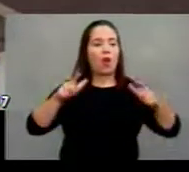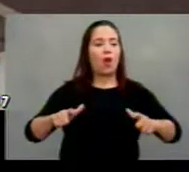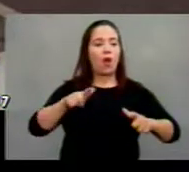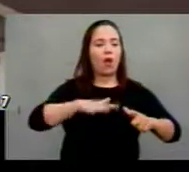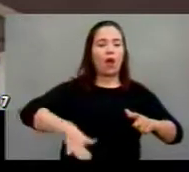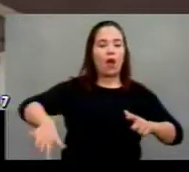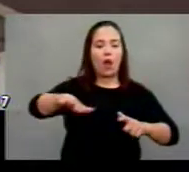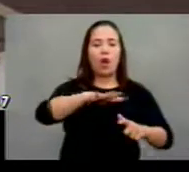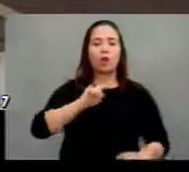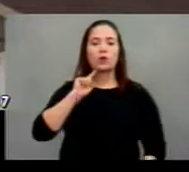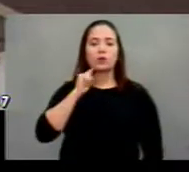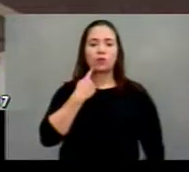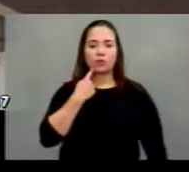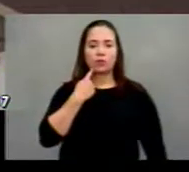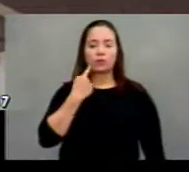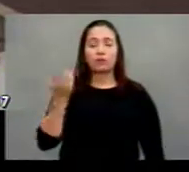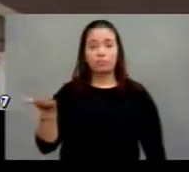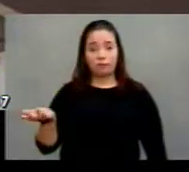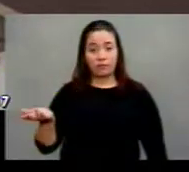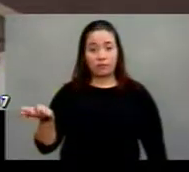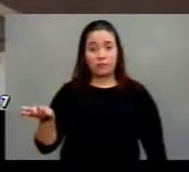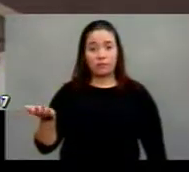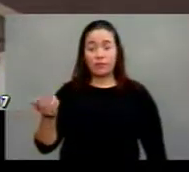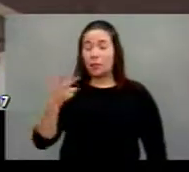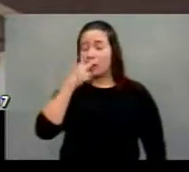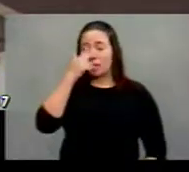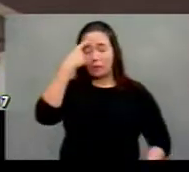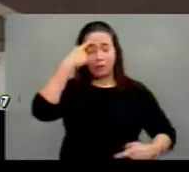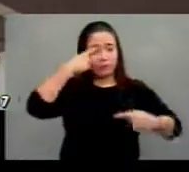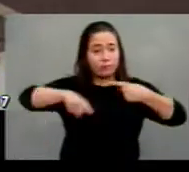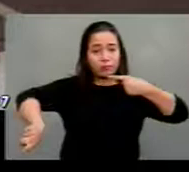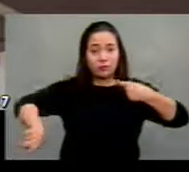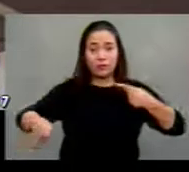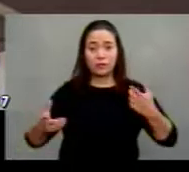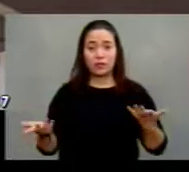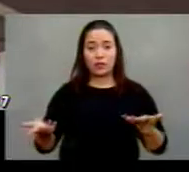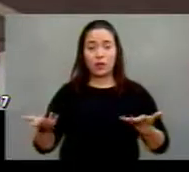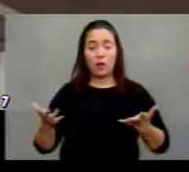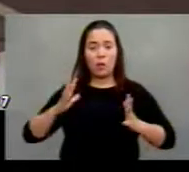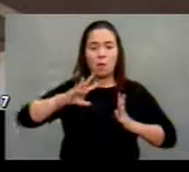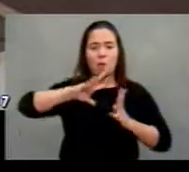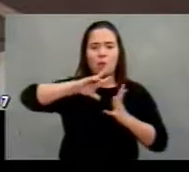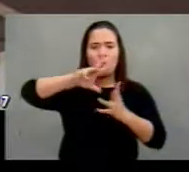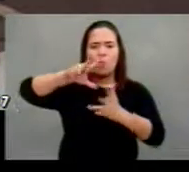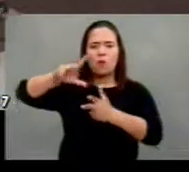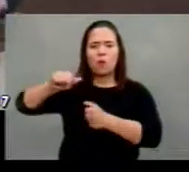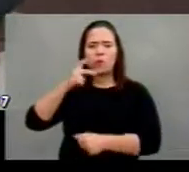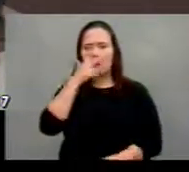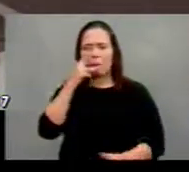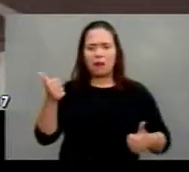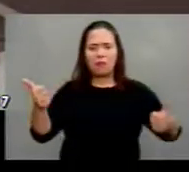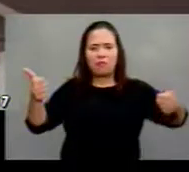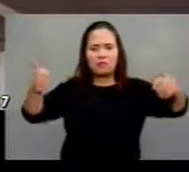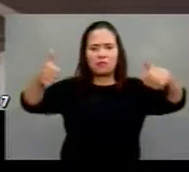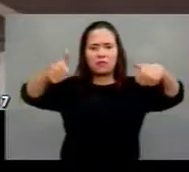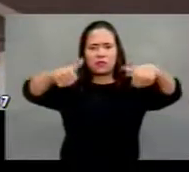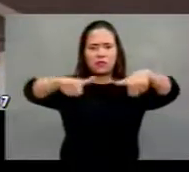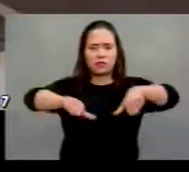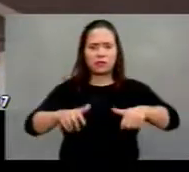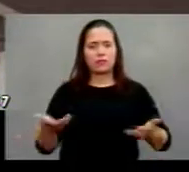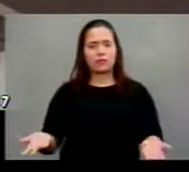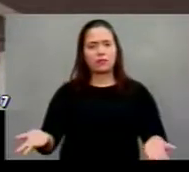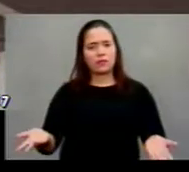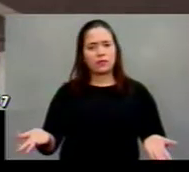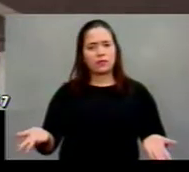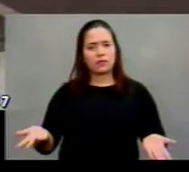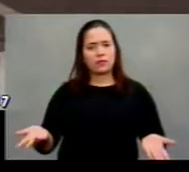insalubres. Isso é um desatino total e completo. O mundo caminha numa outra direção para ampliar